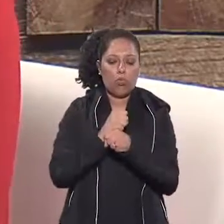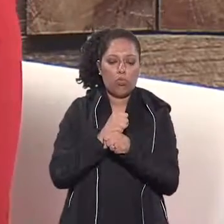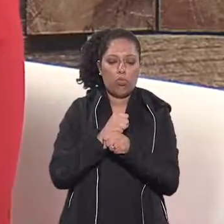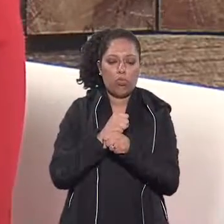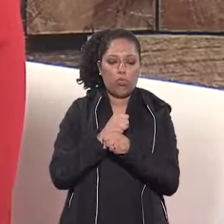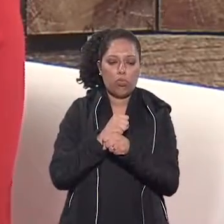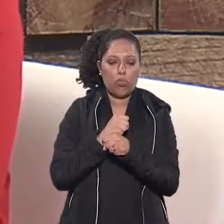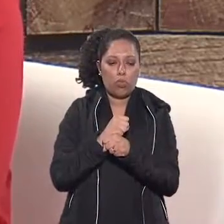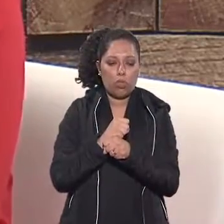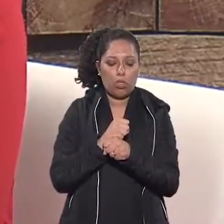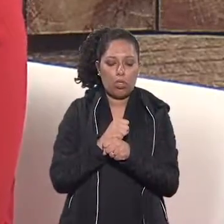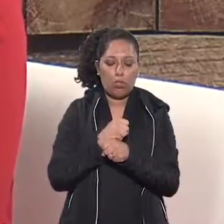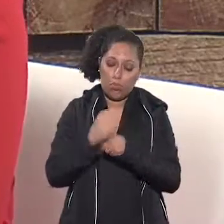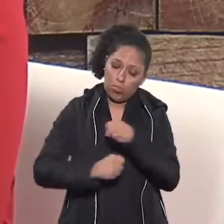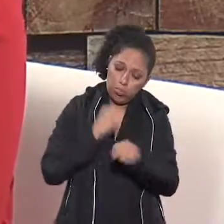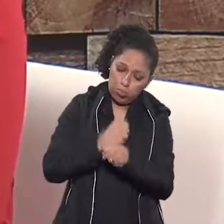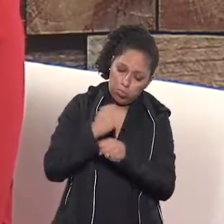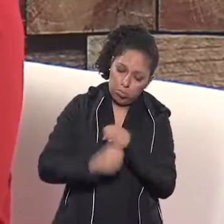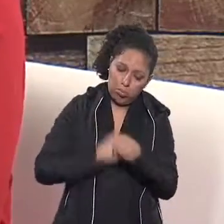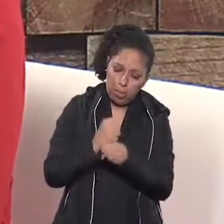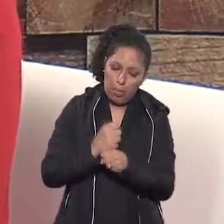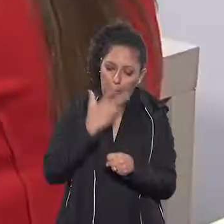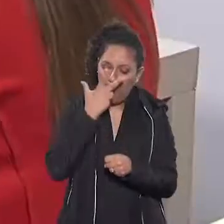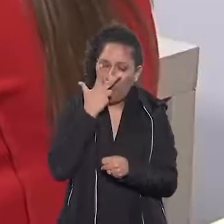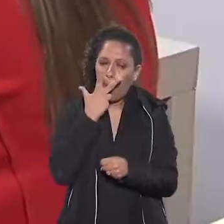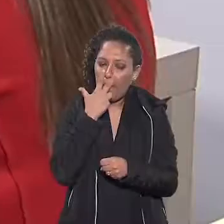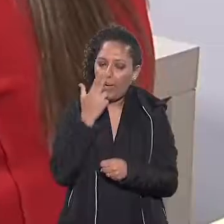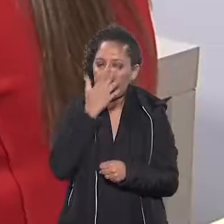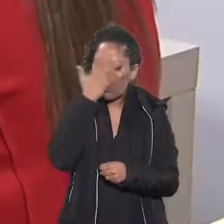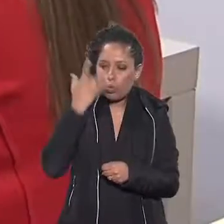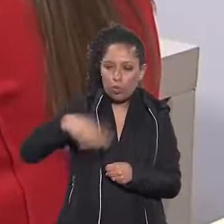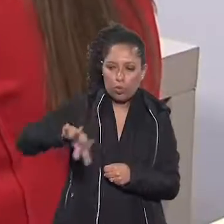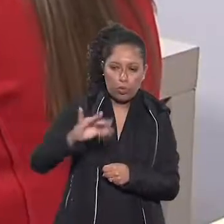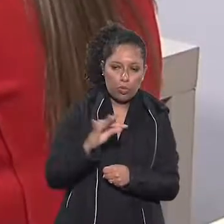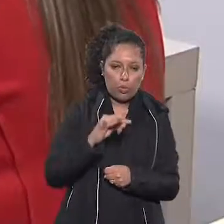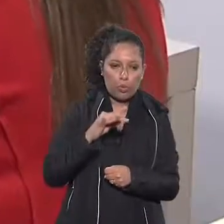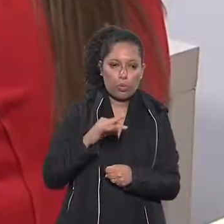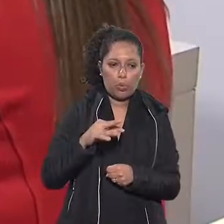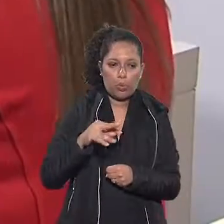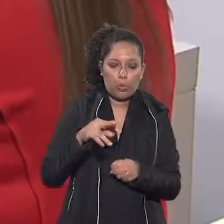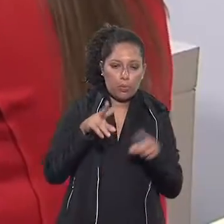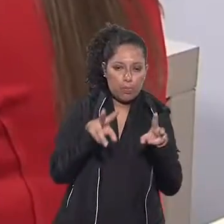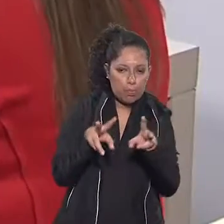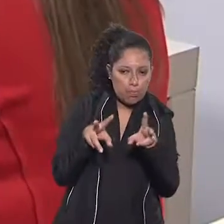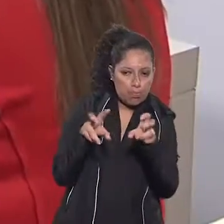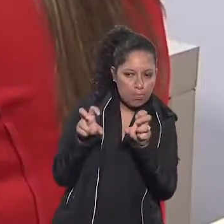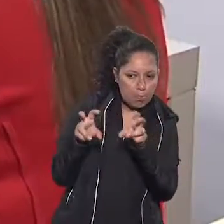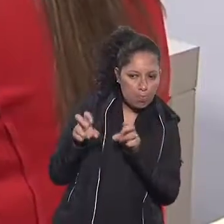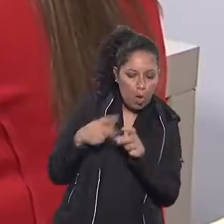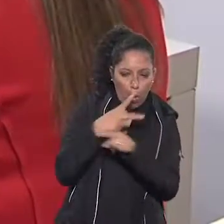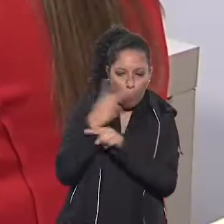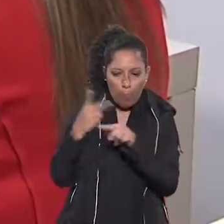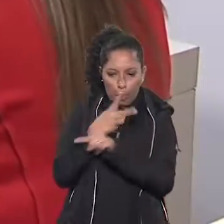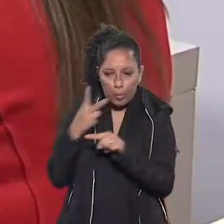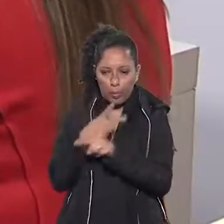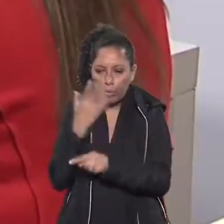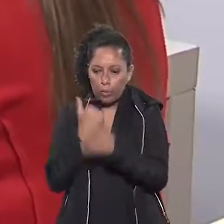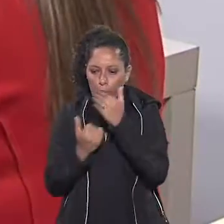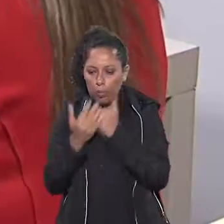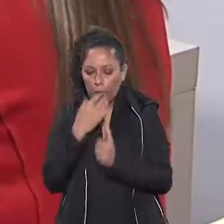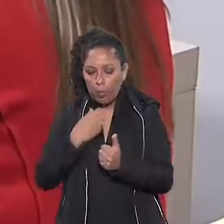para cá, já há uma conscientização, pelo menos me parece, da população nessa busca pelo alimento,